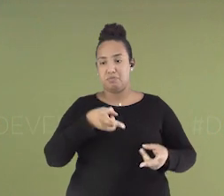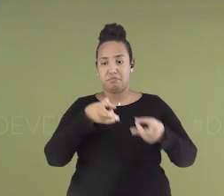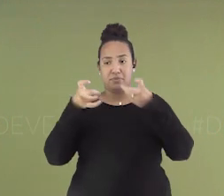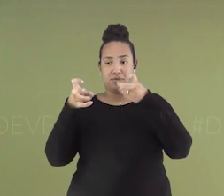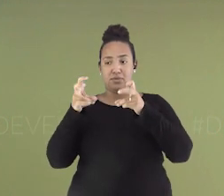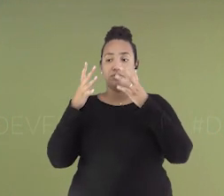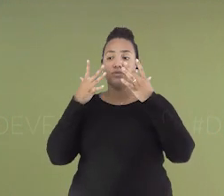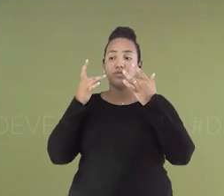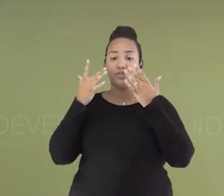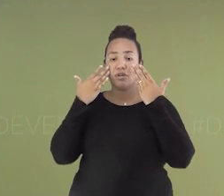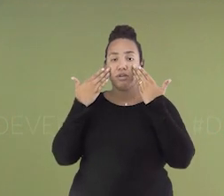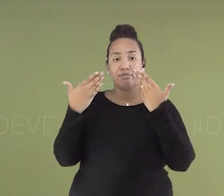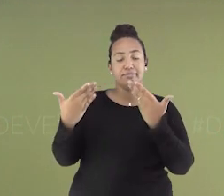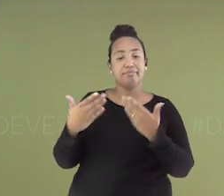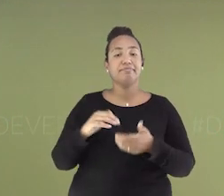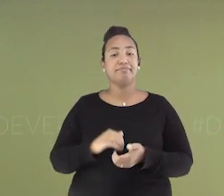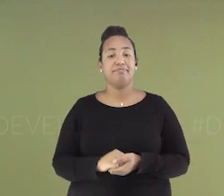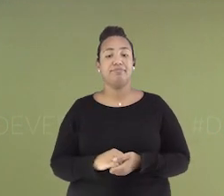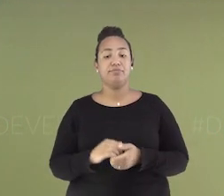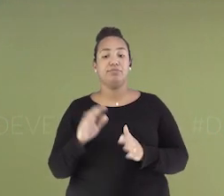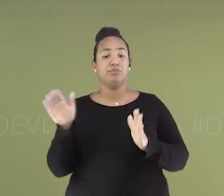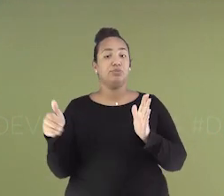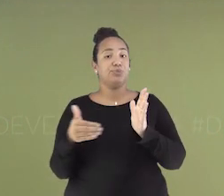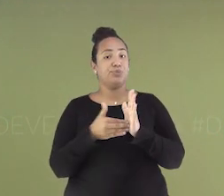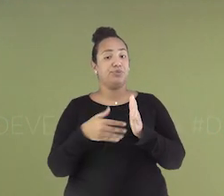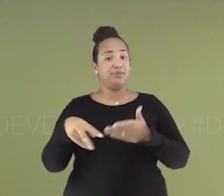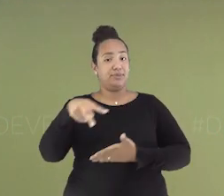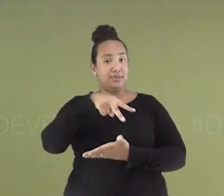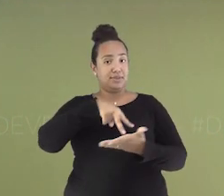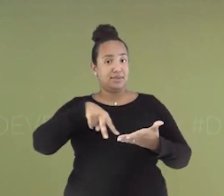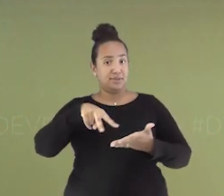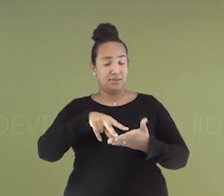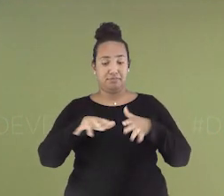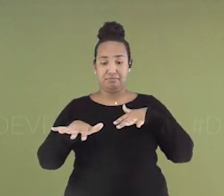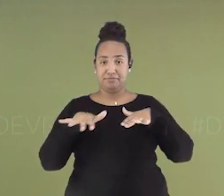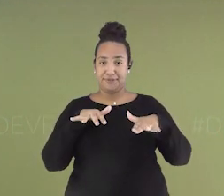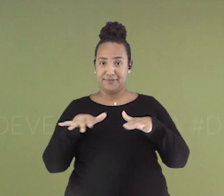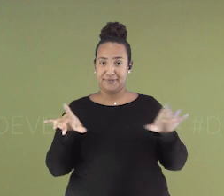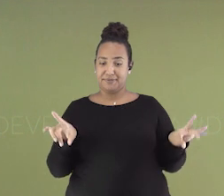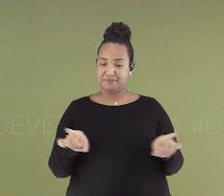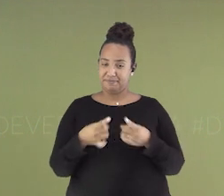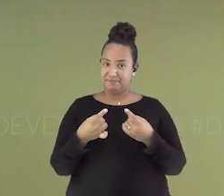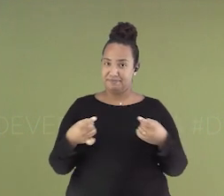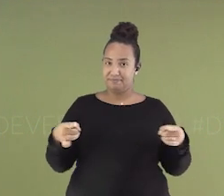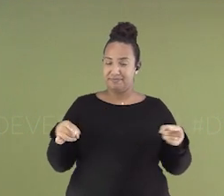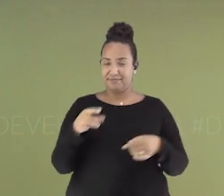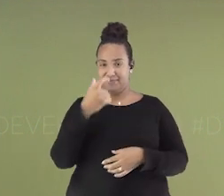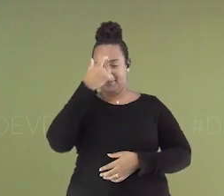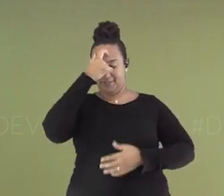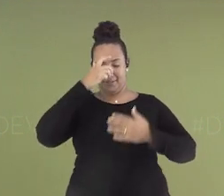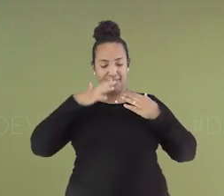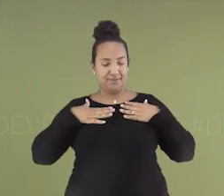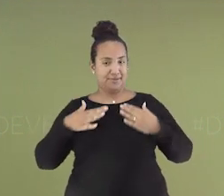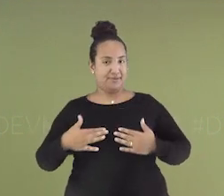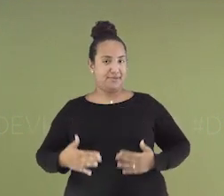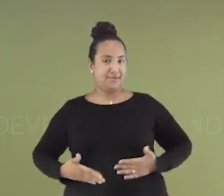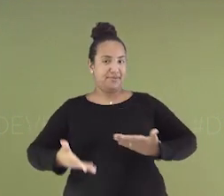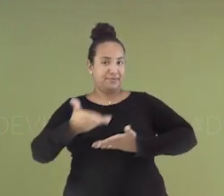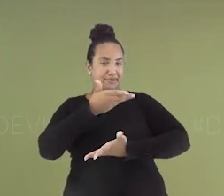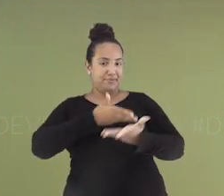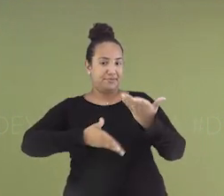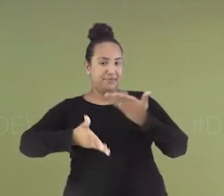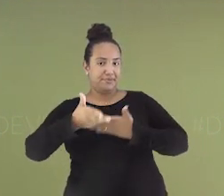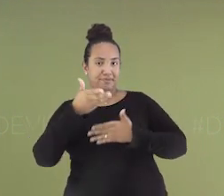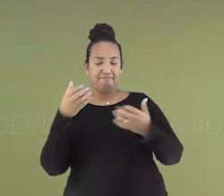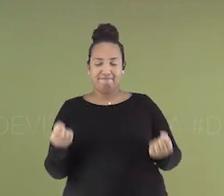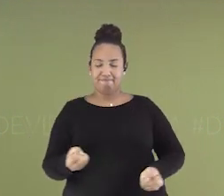com a peça exibida, e, por fim, a dança, junção de movimento e música, da consciência corporal, da